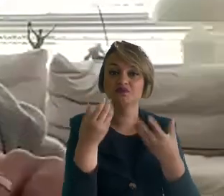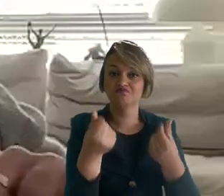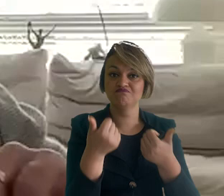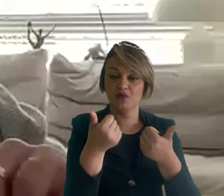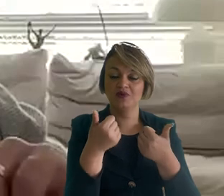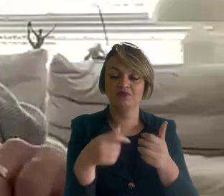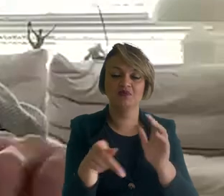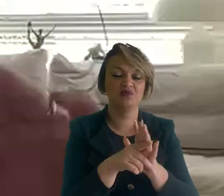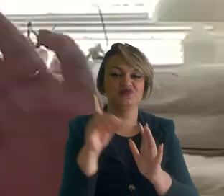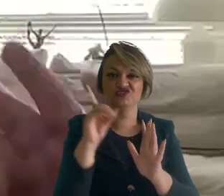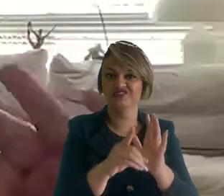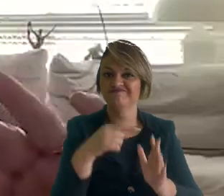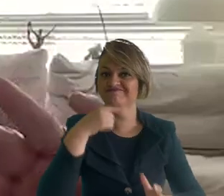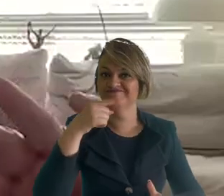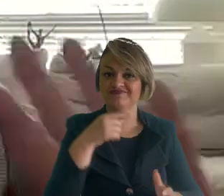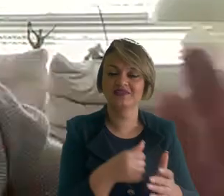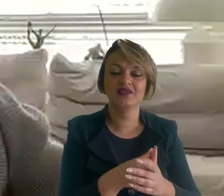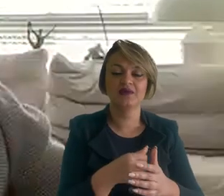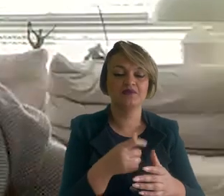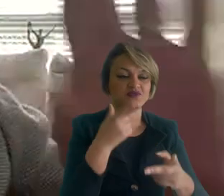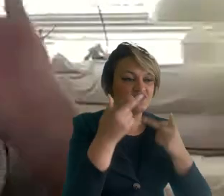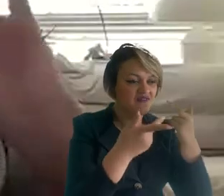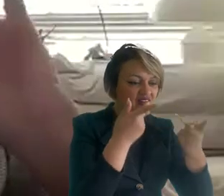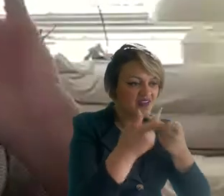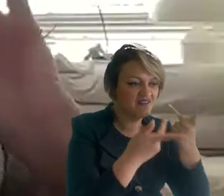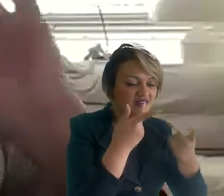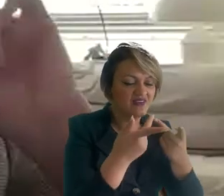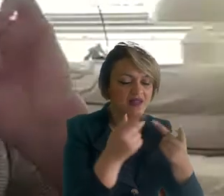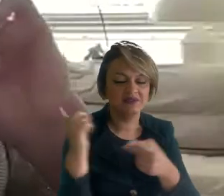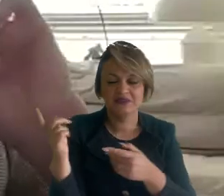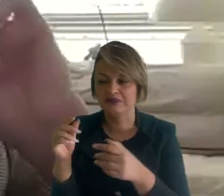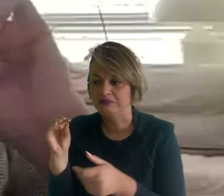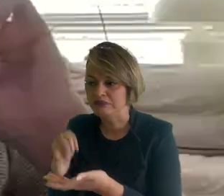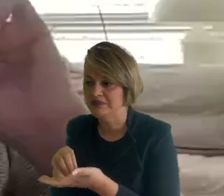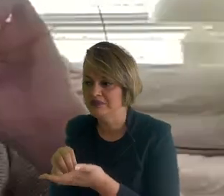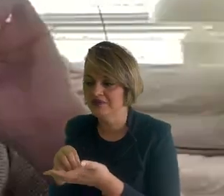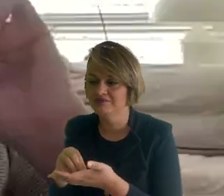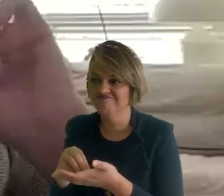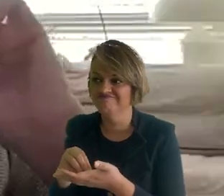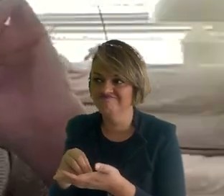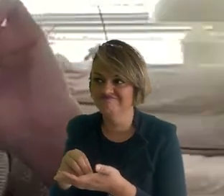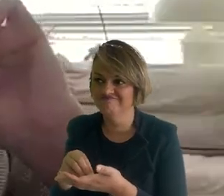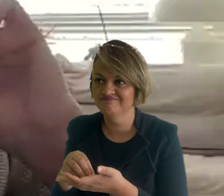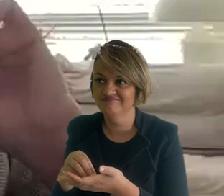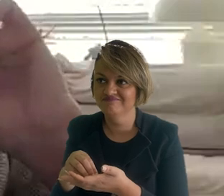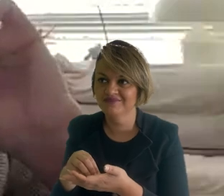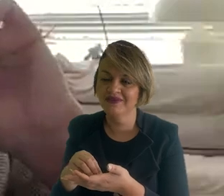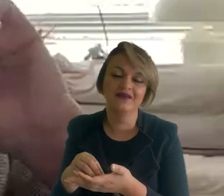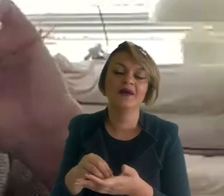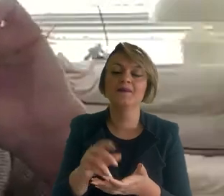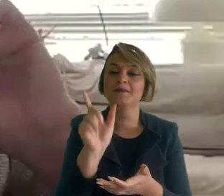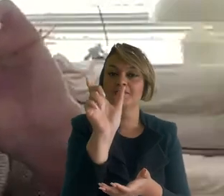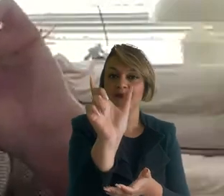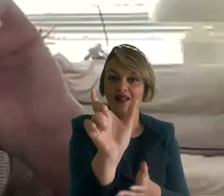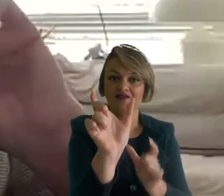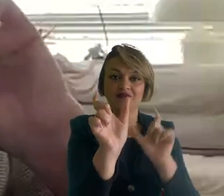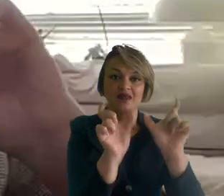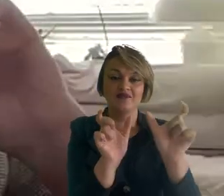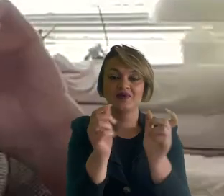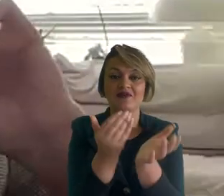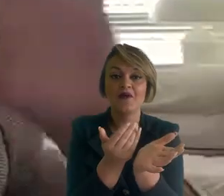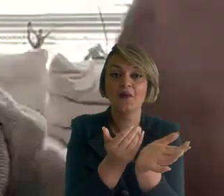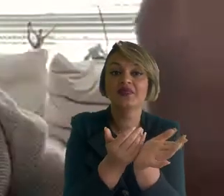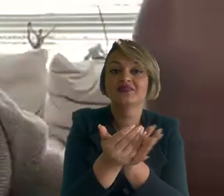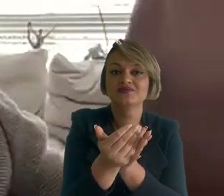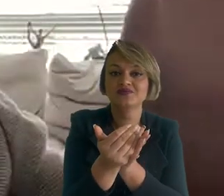do direito palavra não é à toa que é a primeira do começo São João